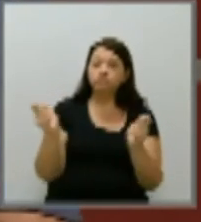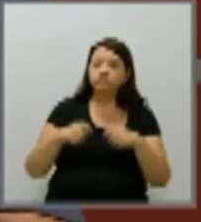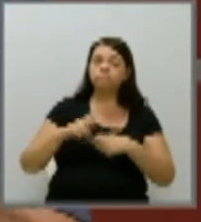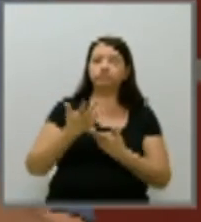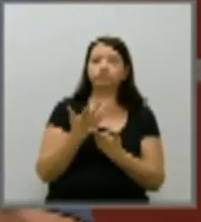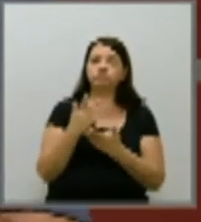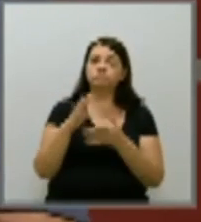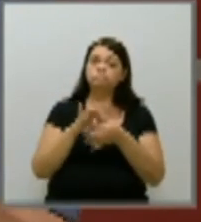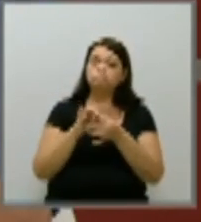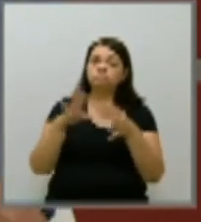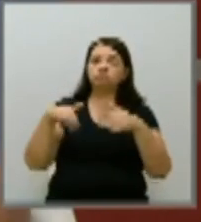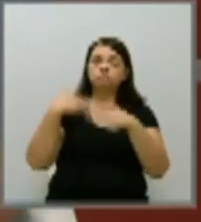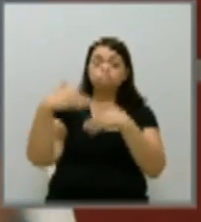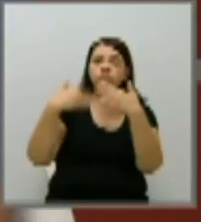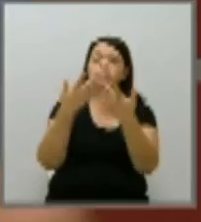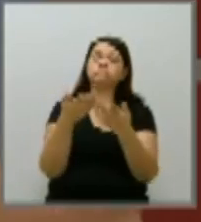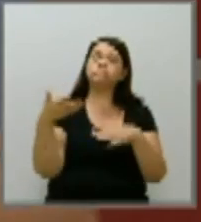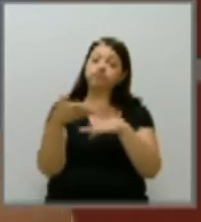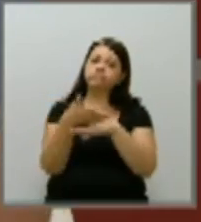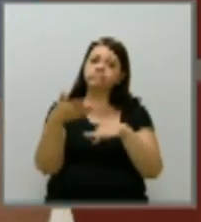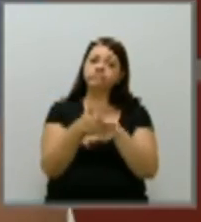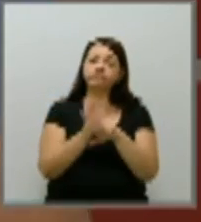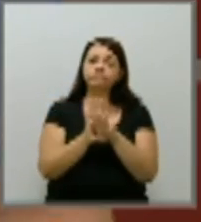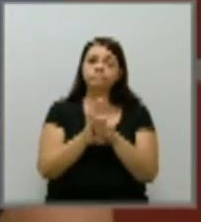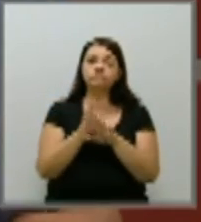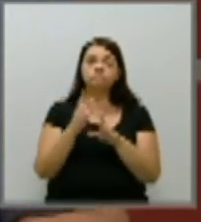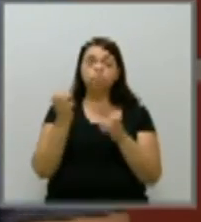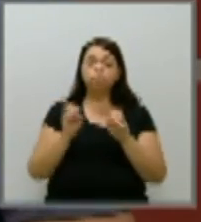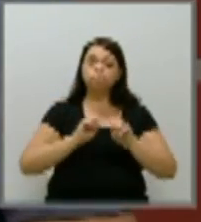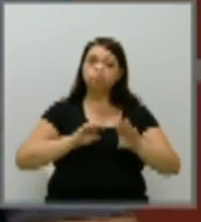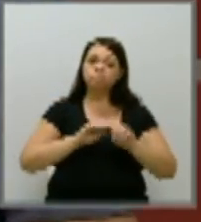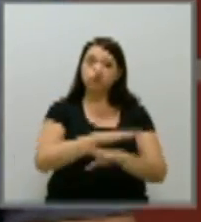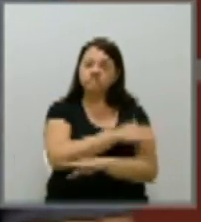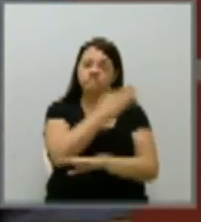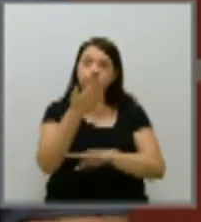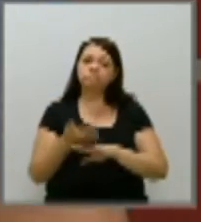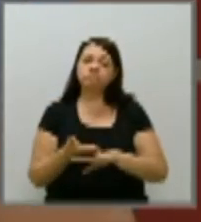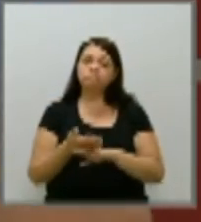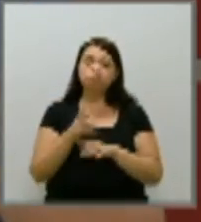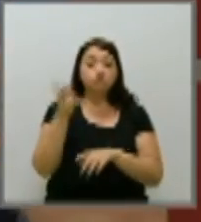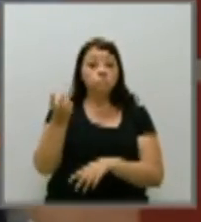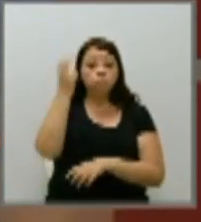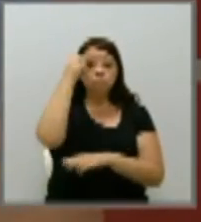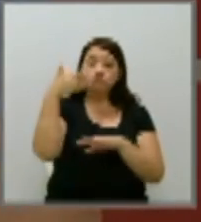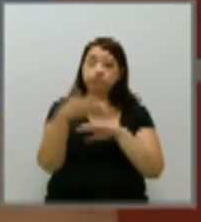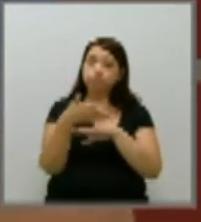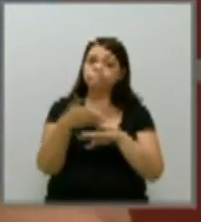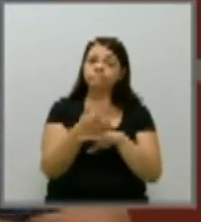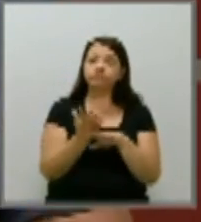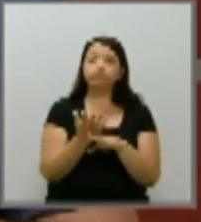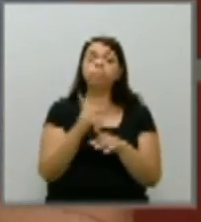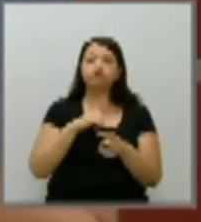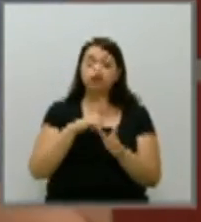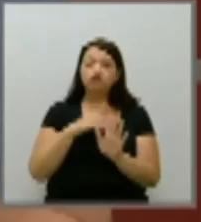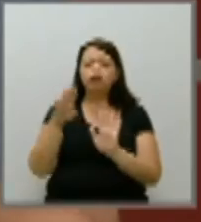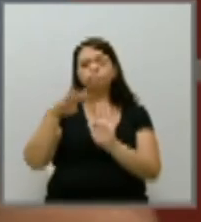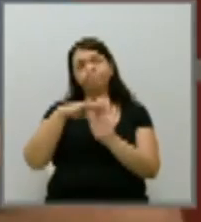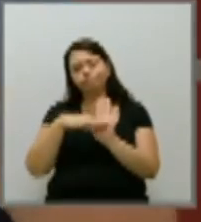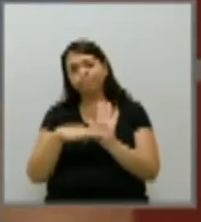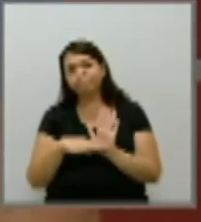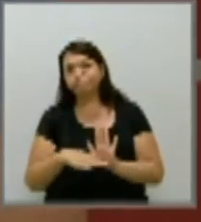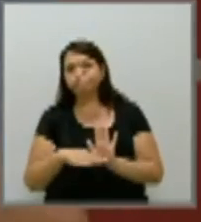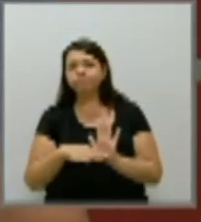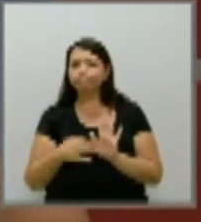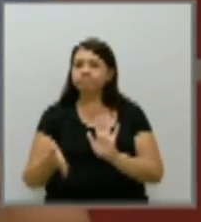de se emancipar também. Faz parte de uma educação integral também a questão da cultura. Então a gente pauta algumas propostas importantes